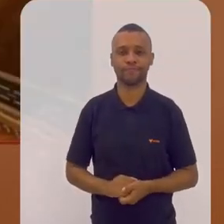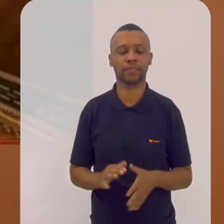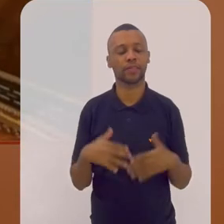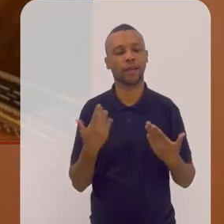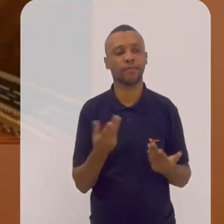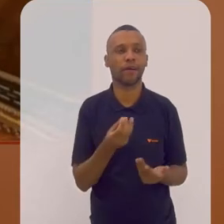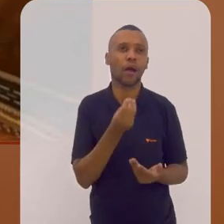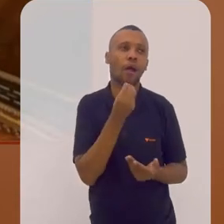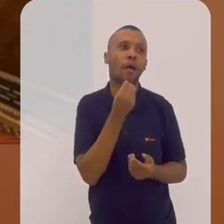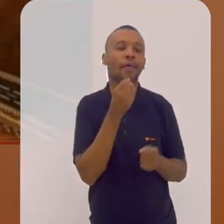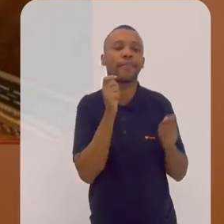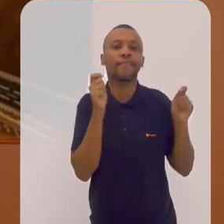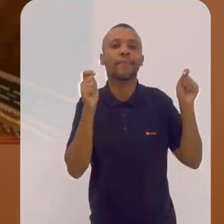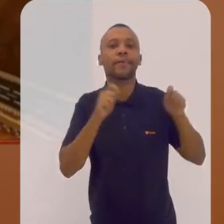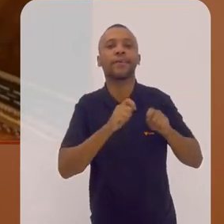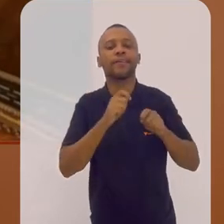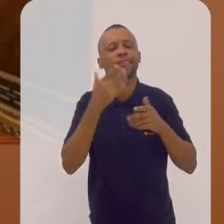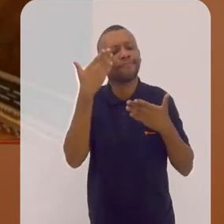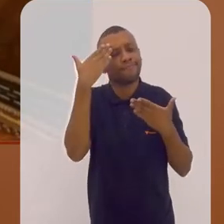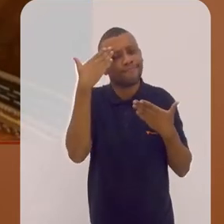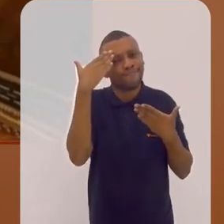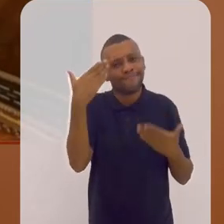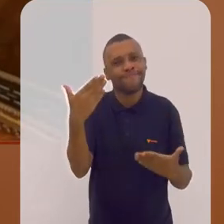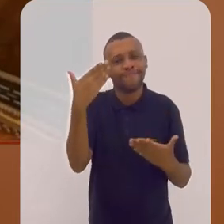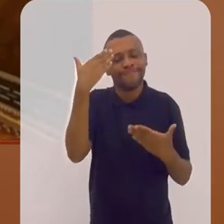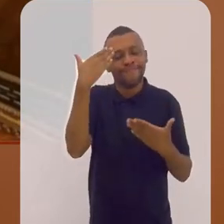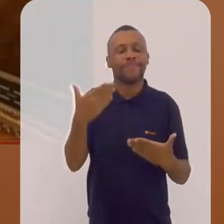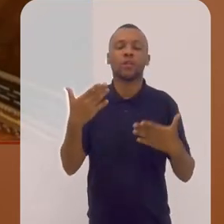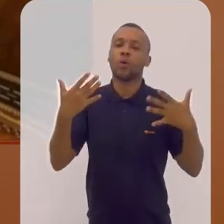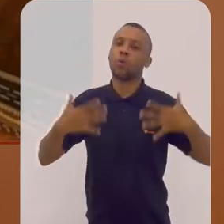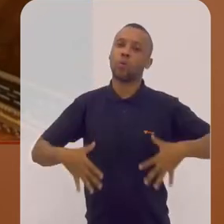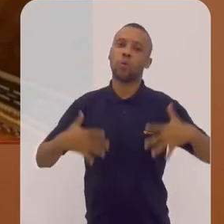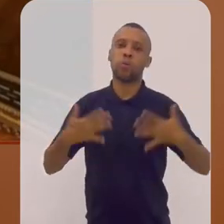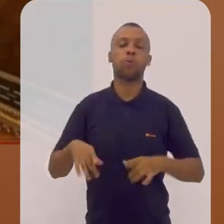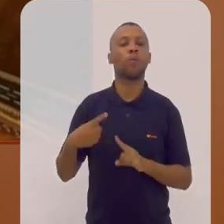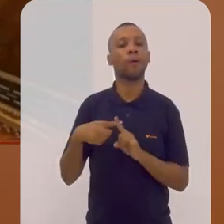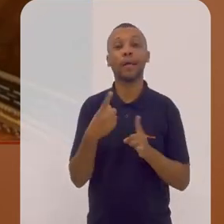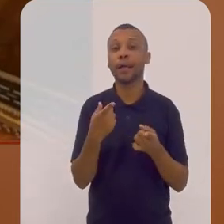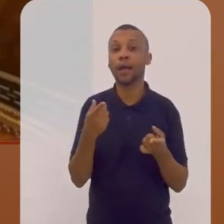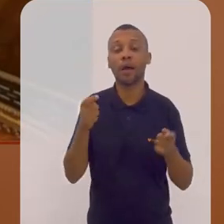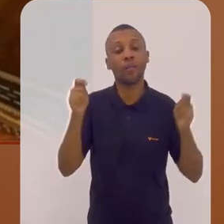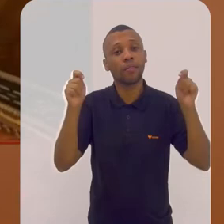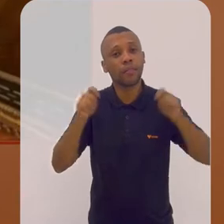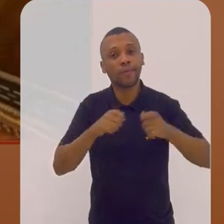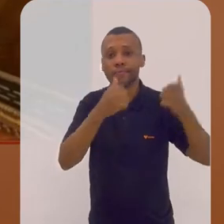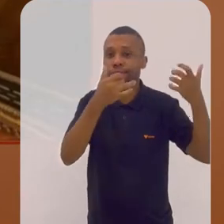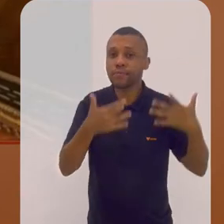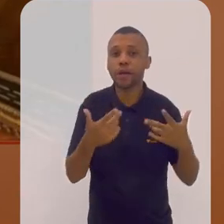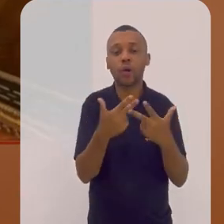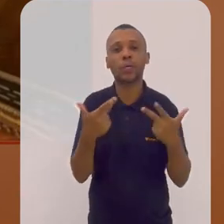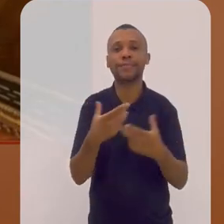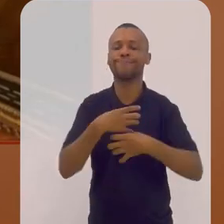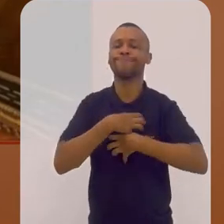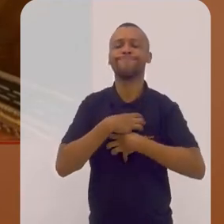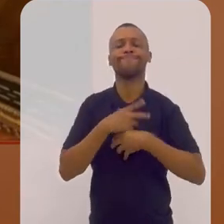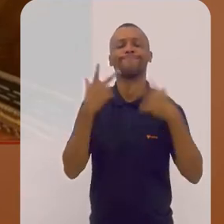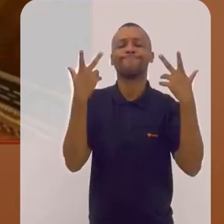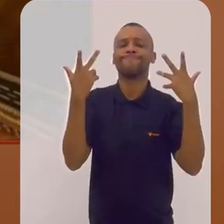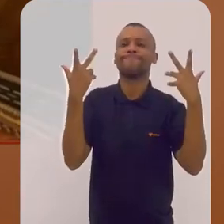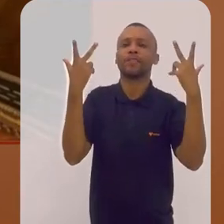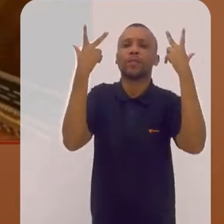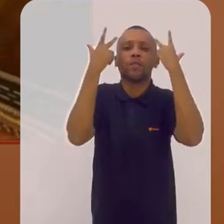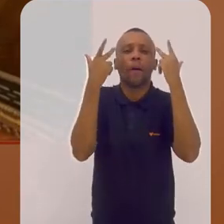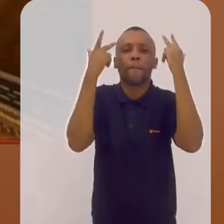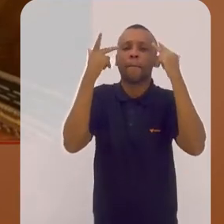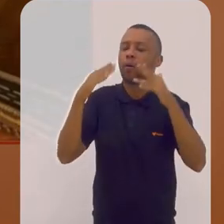Eu deveria ser bem bastante grata, porque eu devo dizer que as coisas para mim fluíram de uma forma